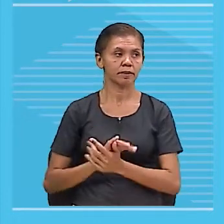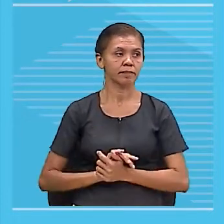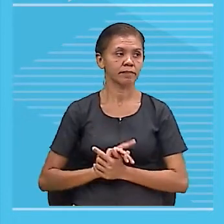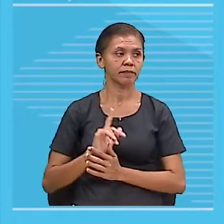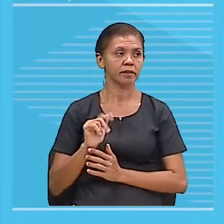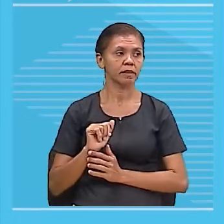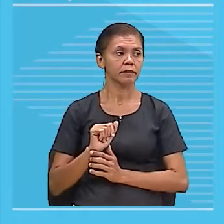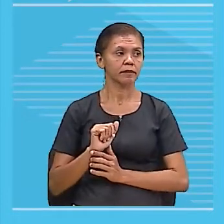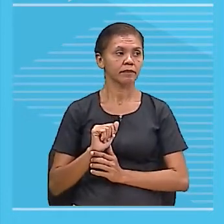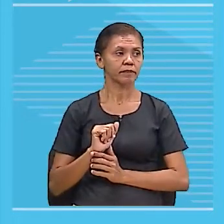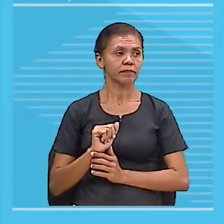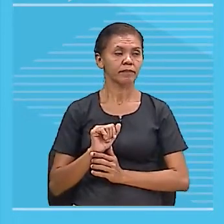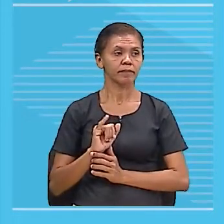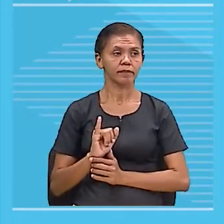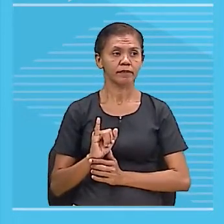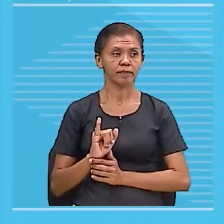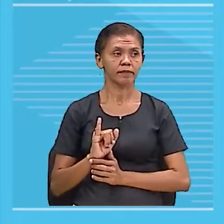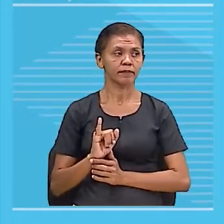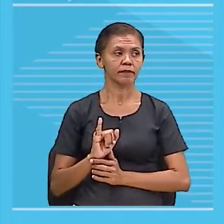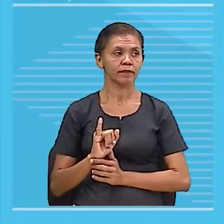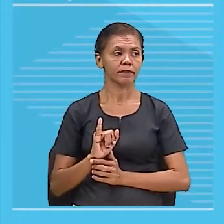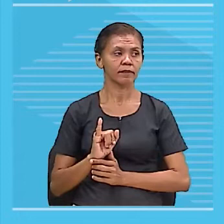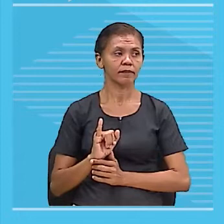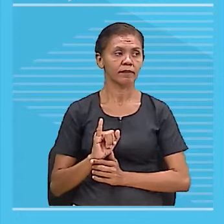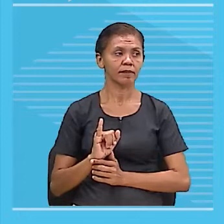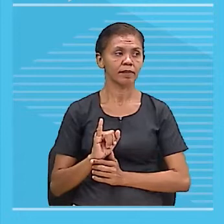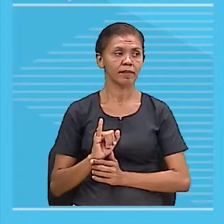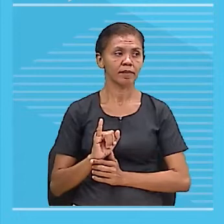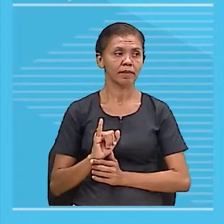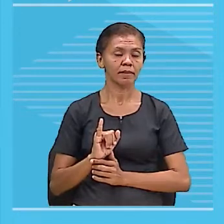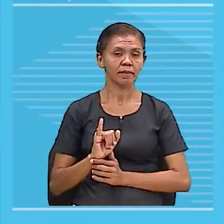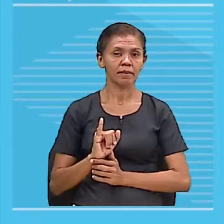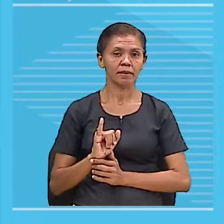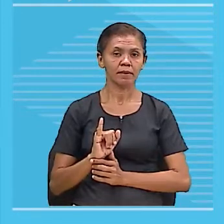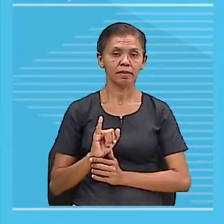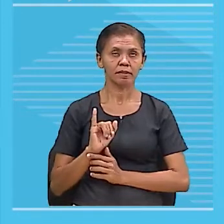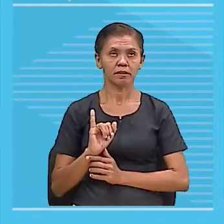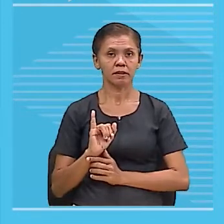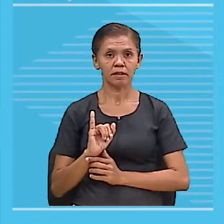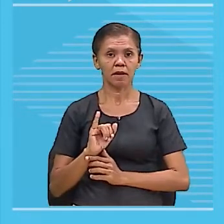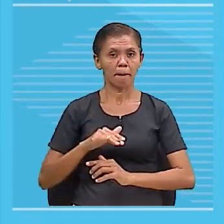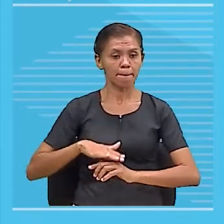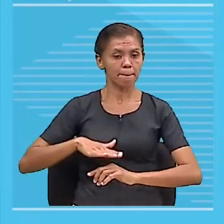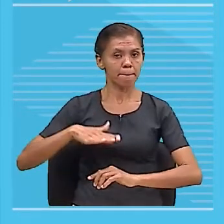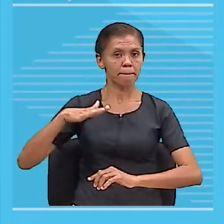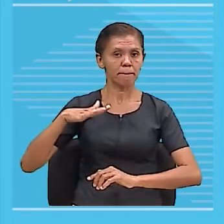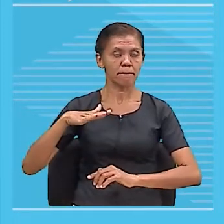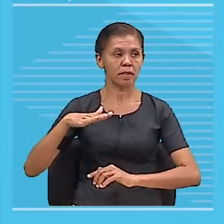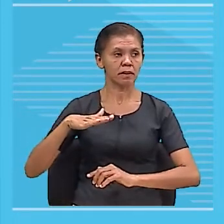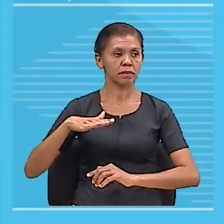Se essa capacidade ela for passada, se esse limite ele for